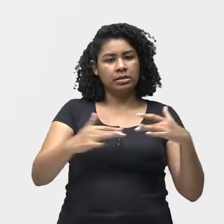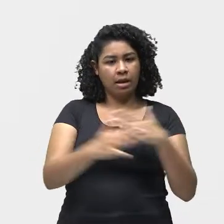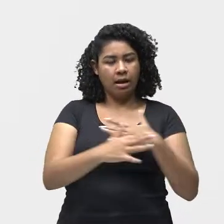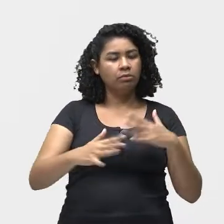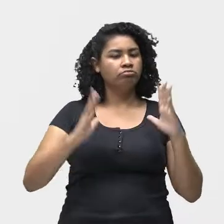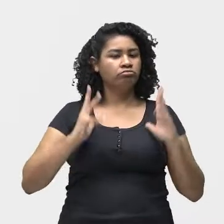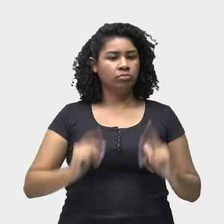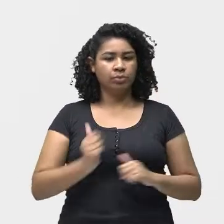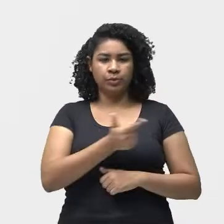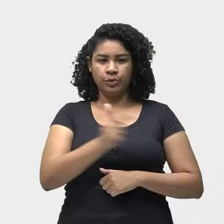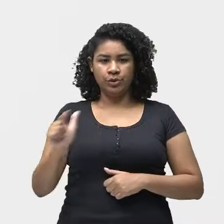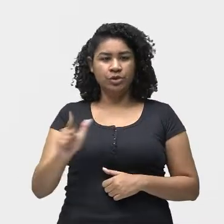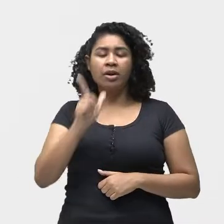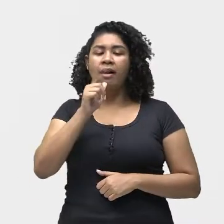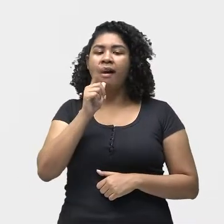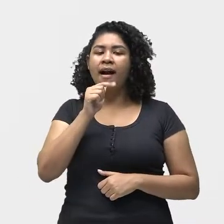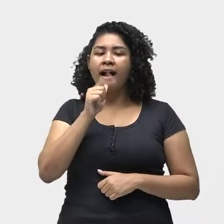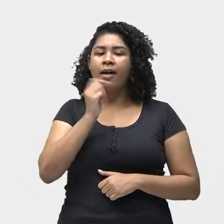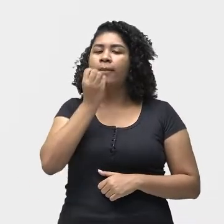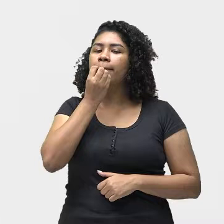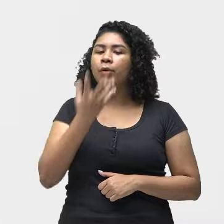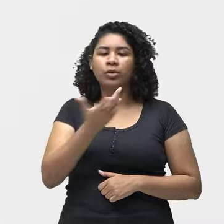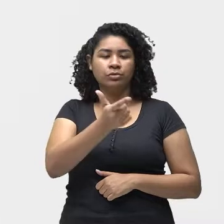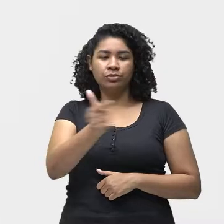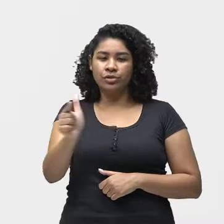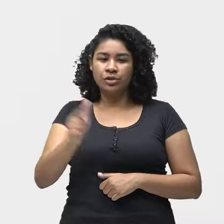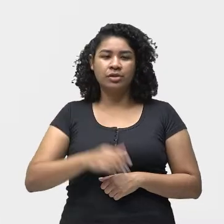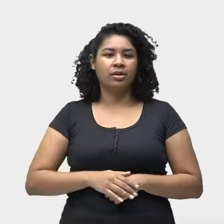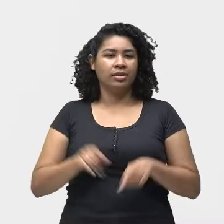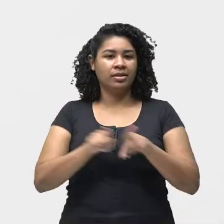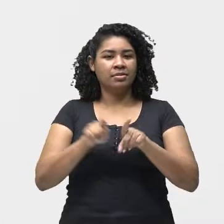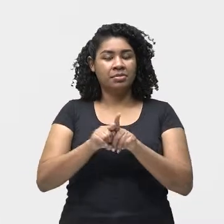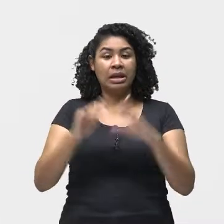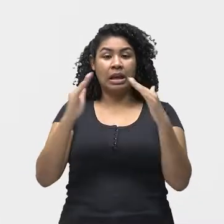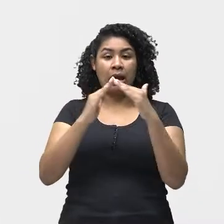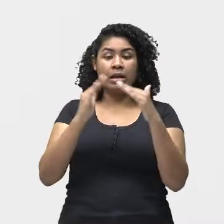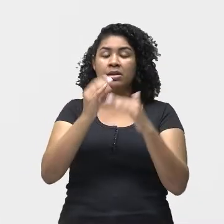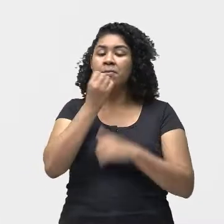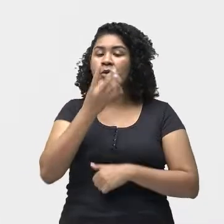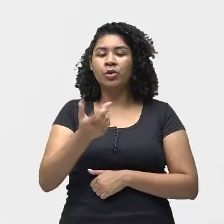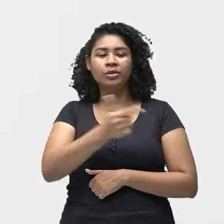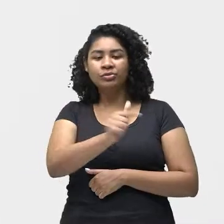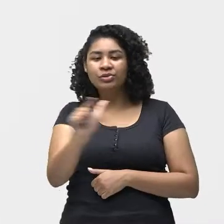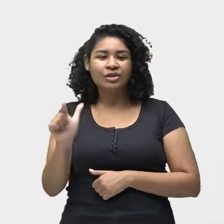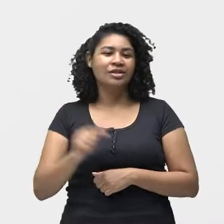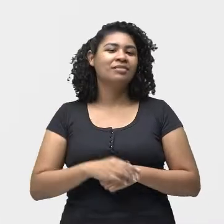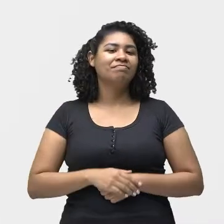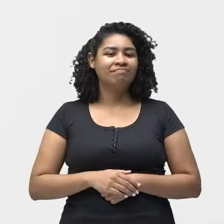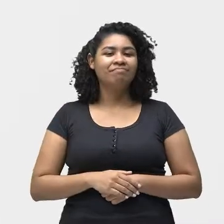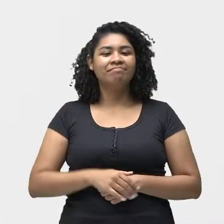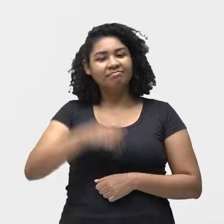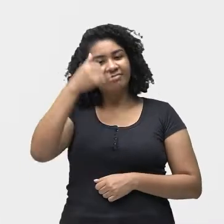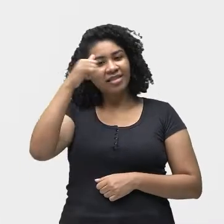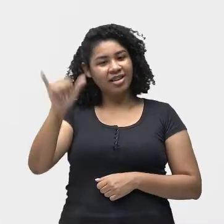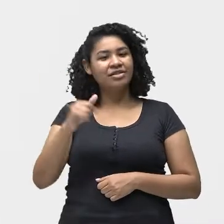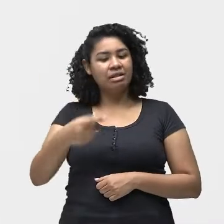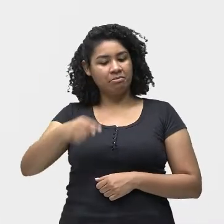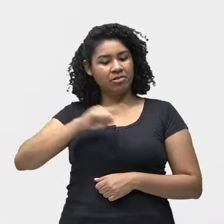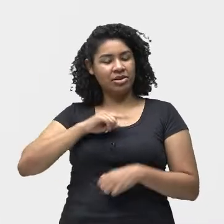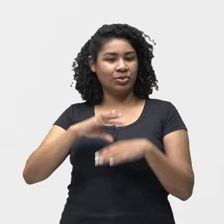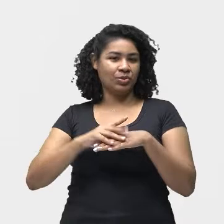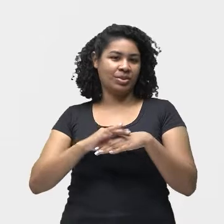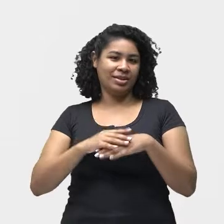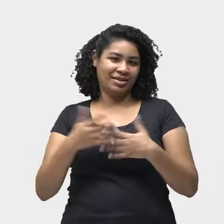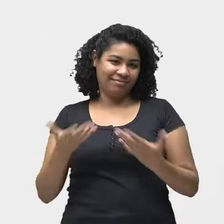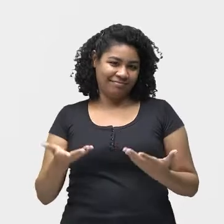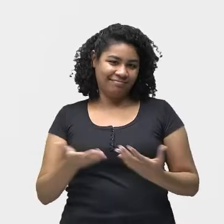de boa qualidade, de moradias arejadas e também que fossem ali capazes de evitar que elas se tornassem focos de